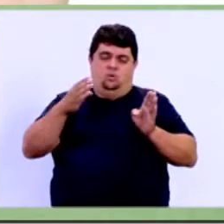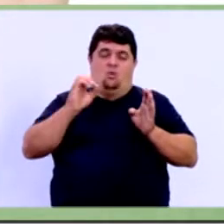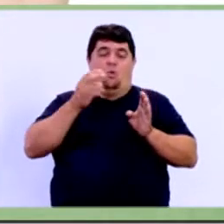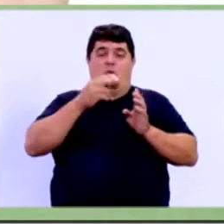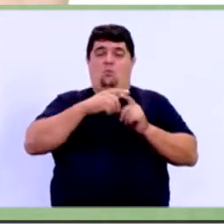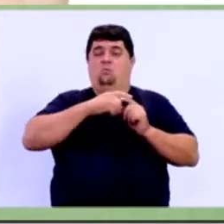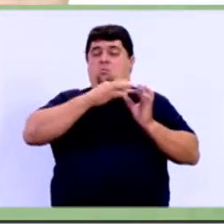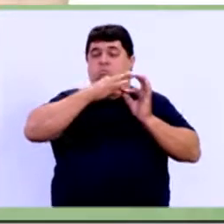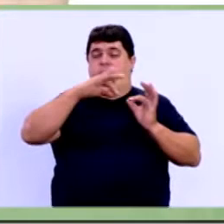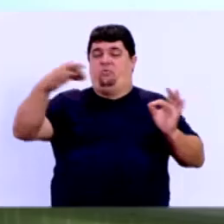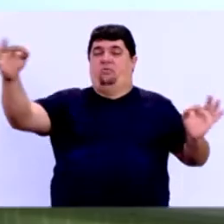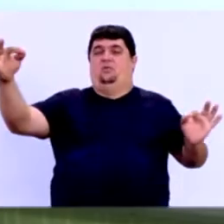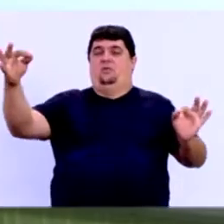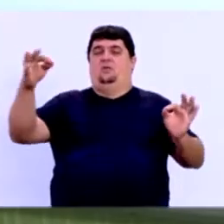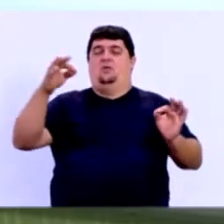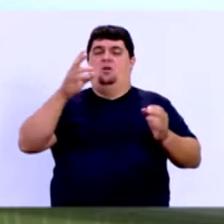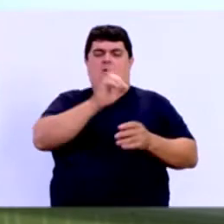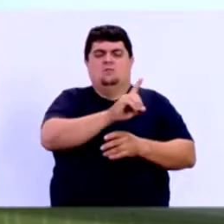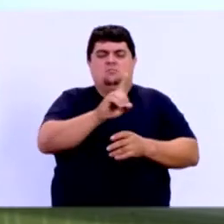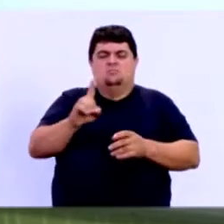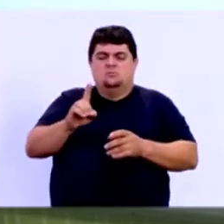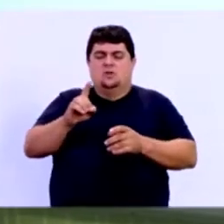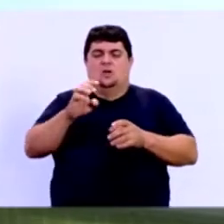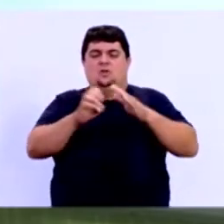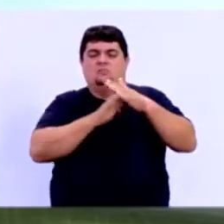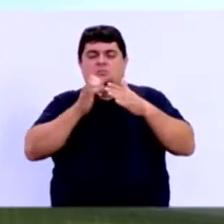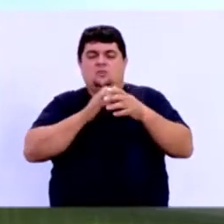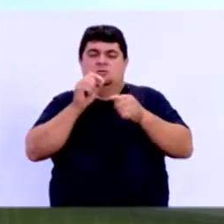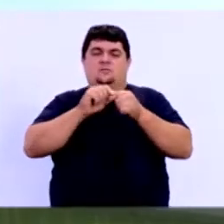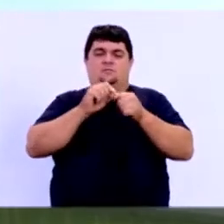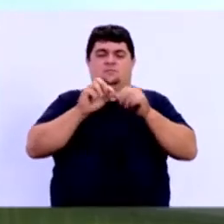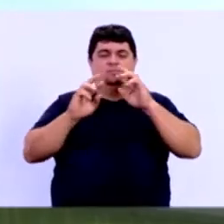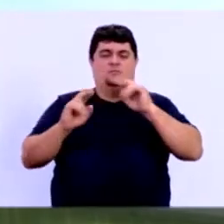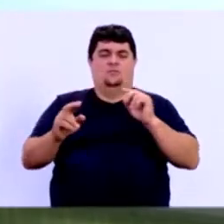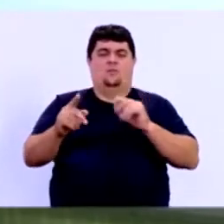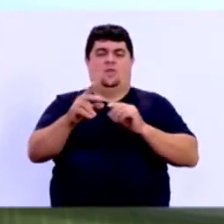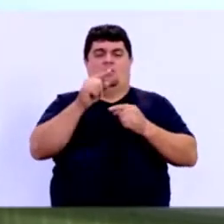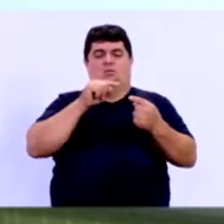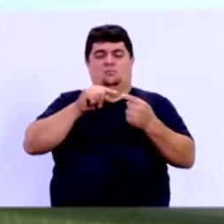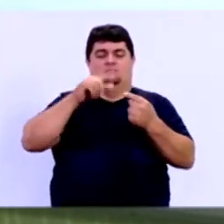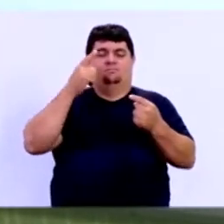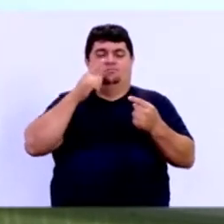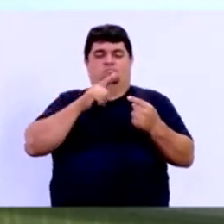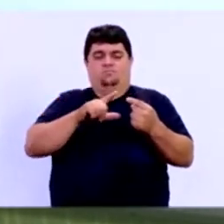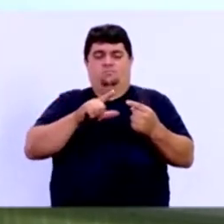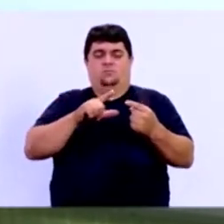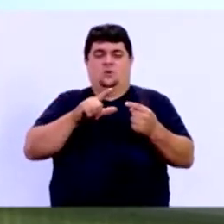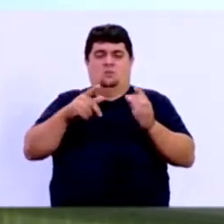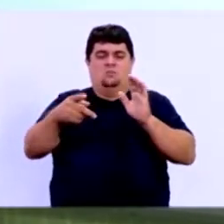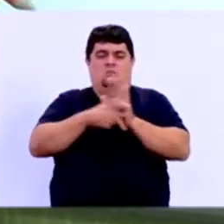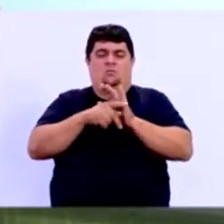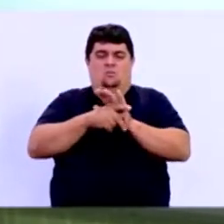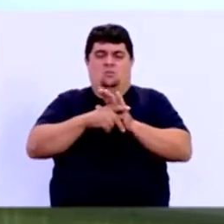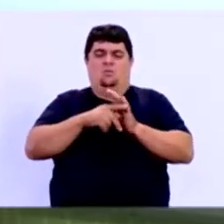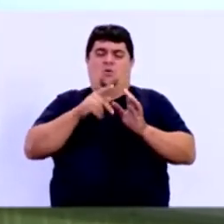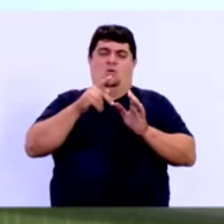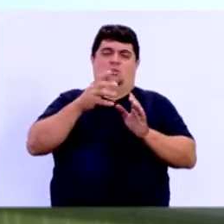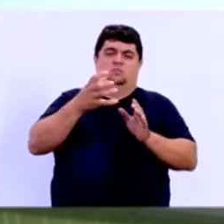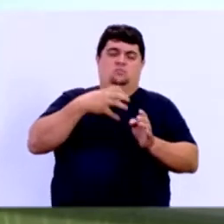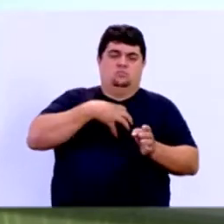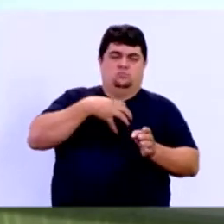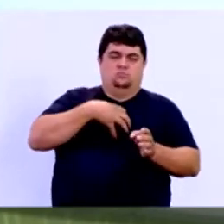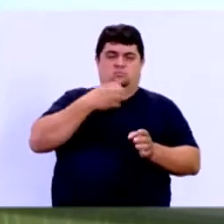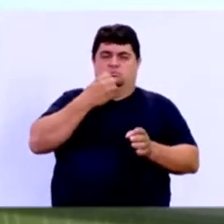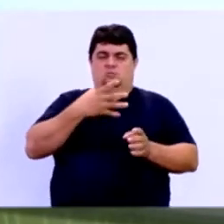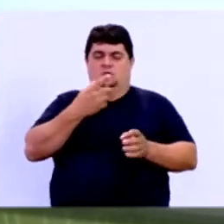cada organização ela vai desenhar esse plano, ela vai buscar esse objetivo conforme a sua disponibilidade, conforme o